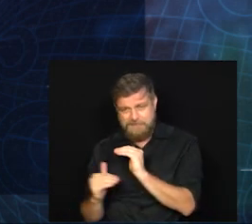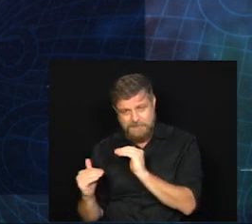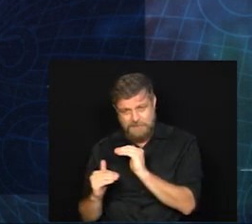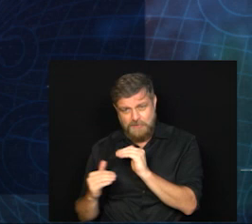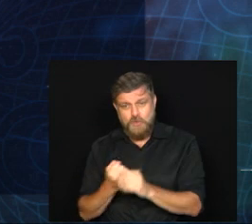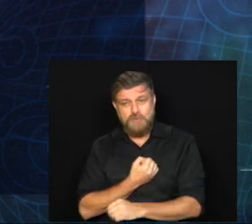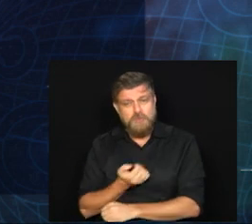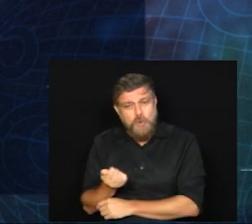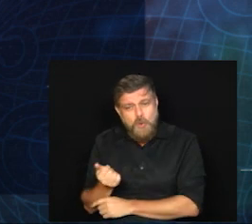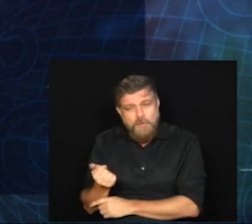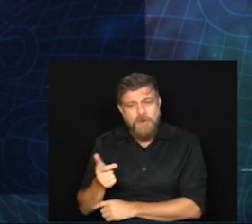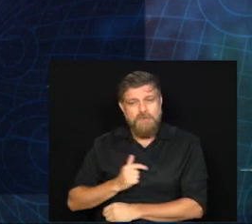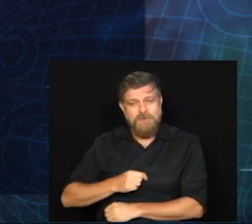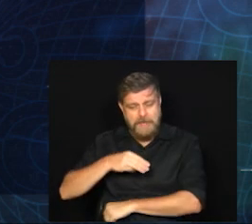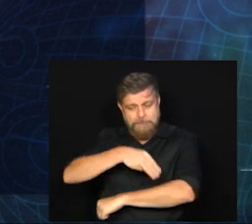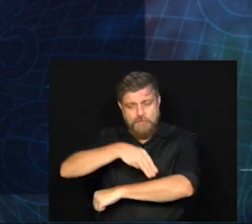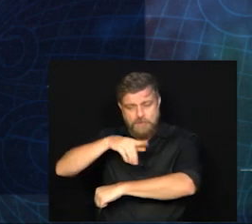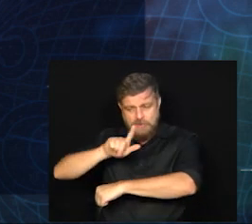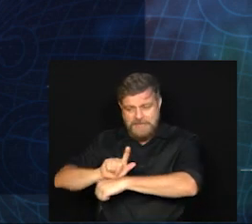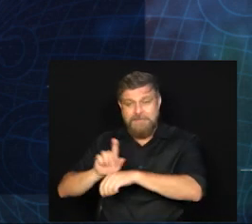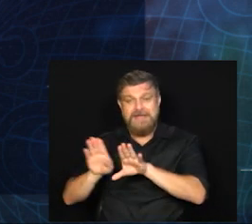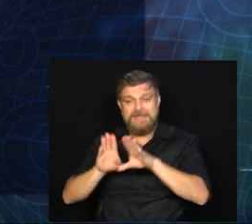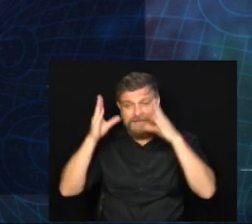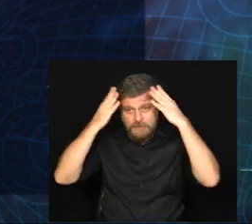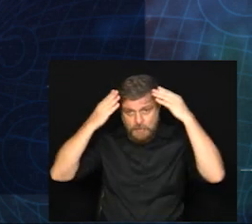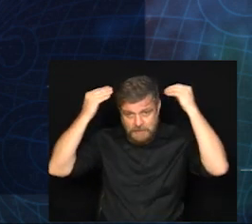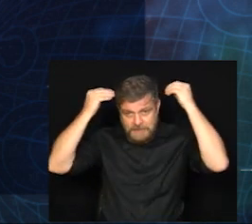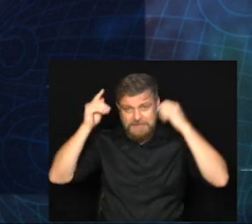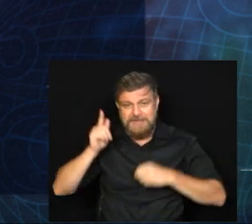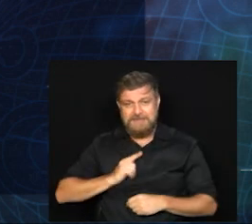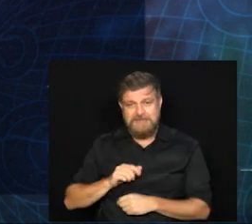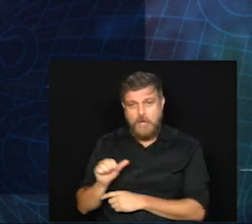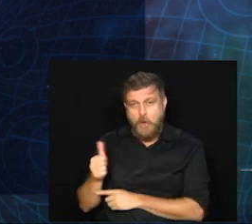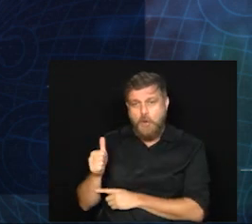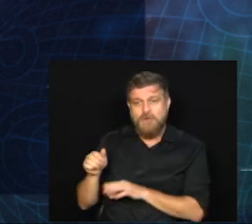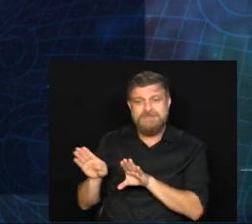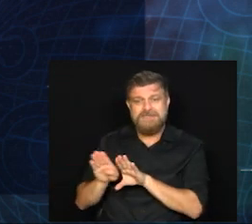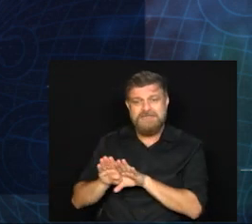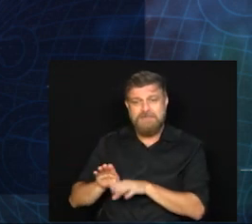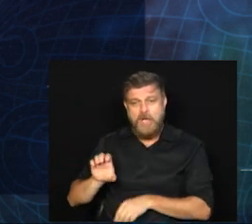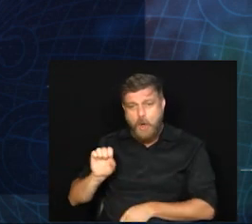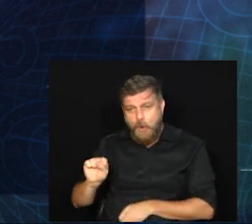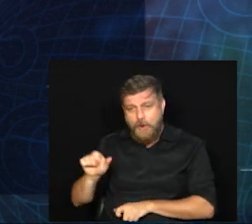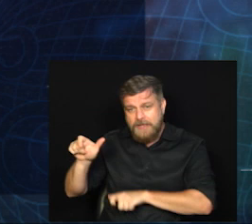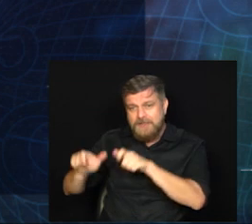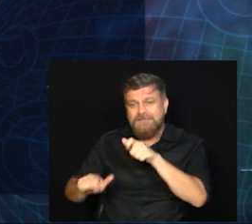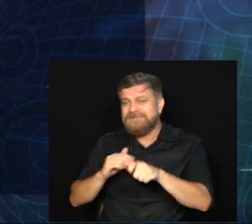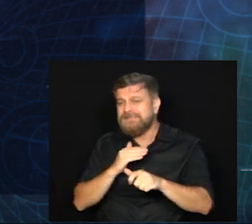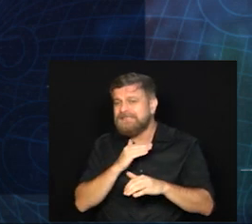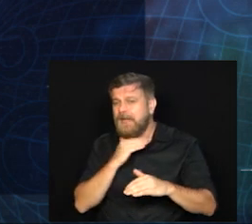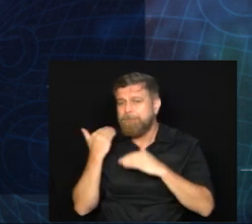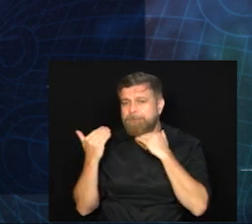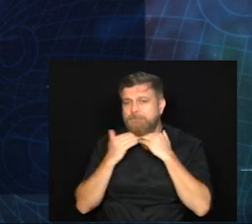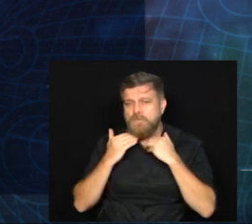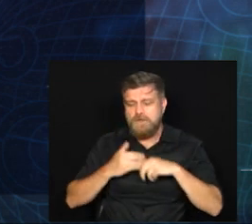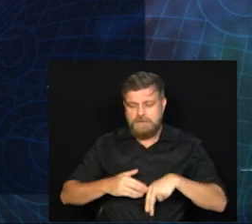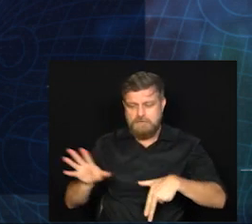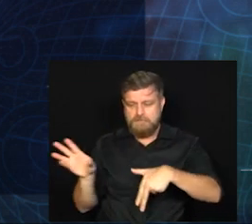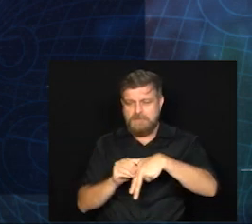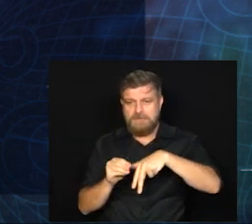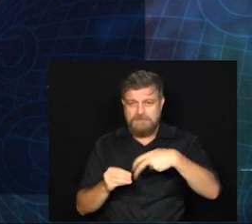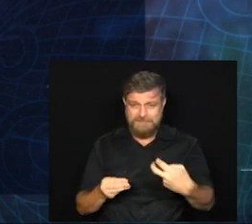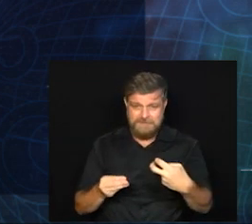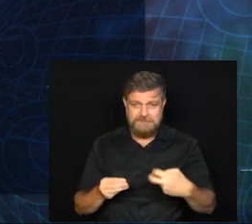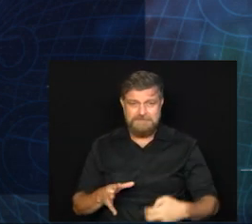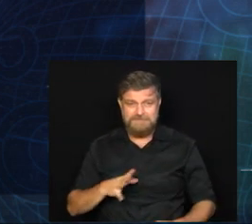número são Morungaba e Olambra, com 11 e 8 óbitos, respectivamente. Vamos falar de